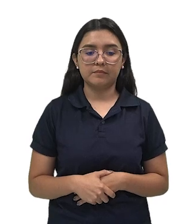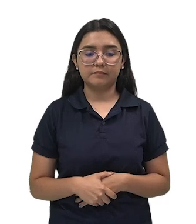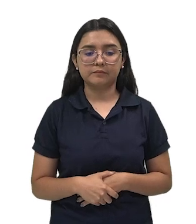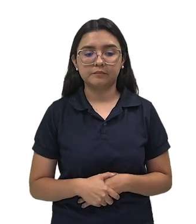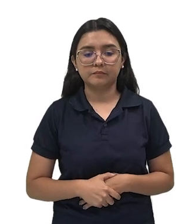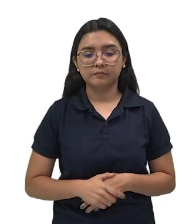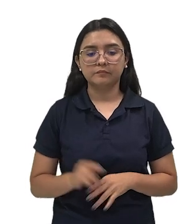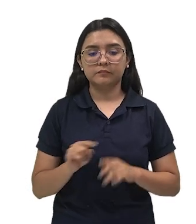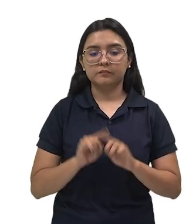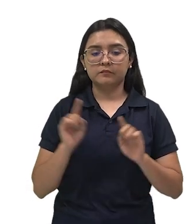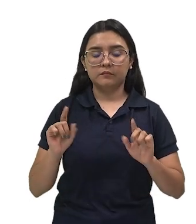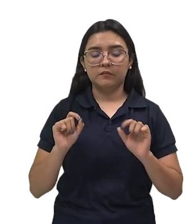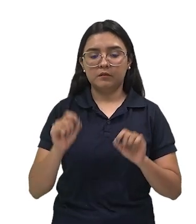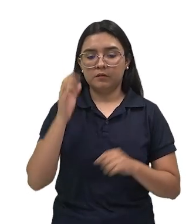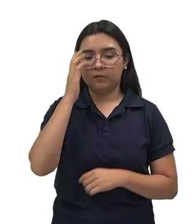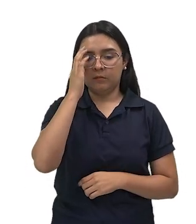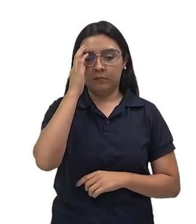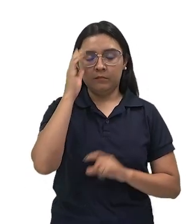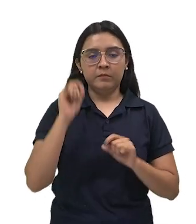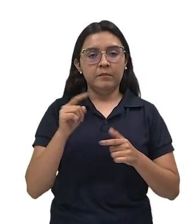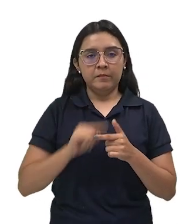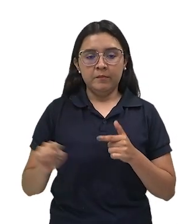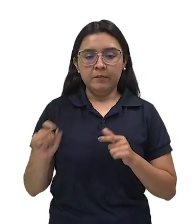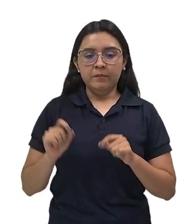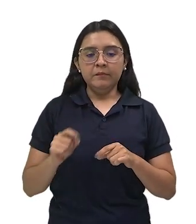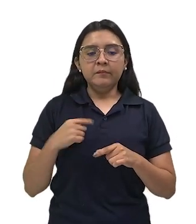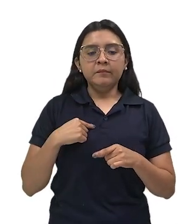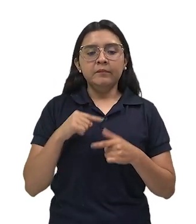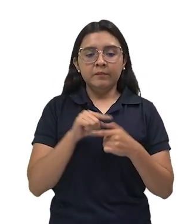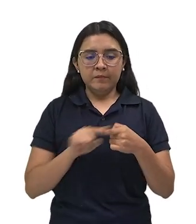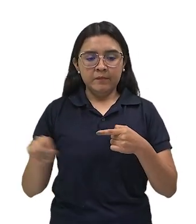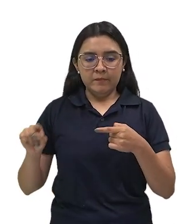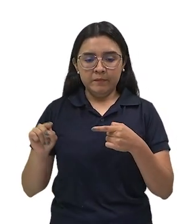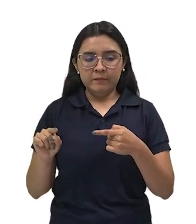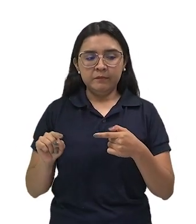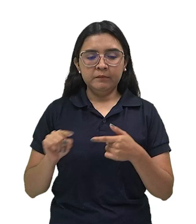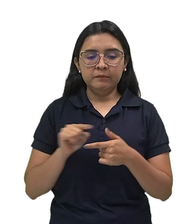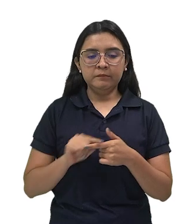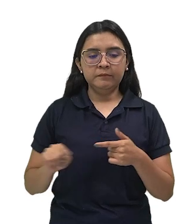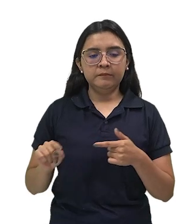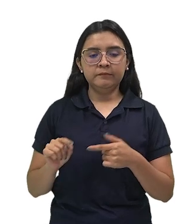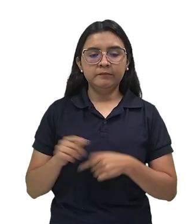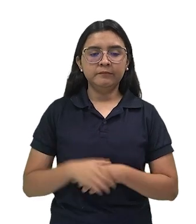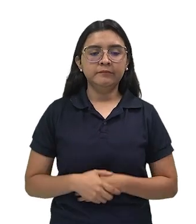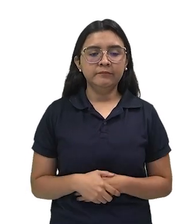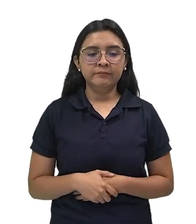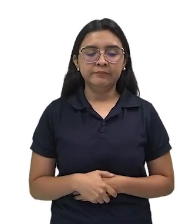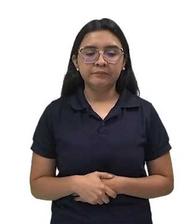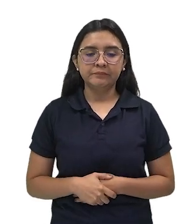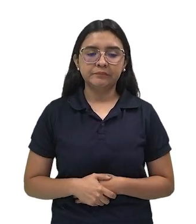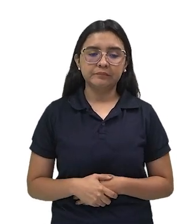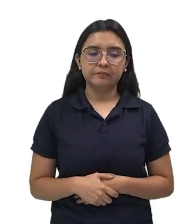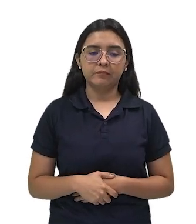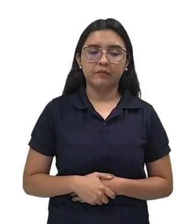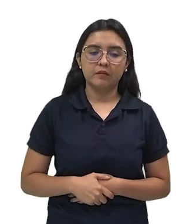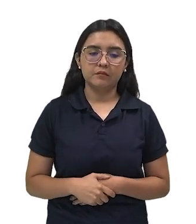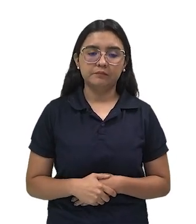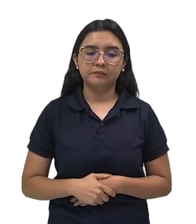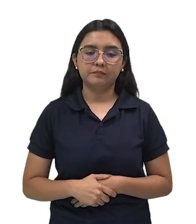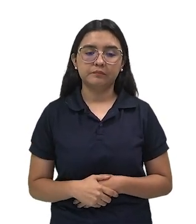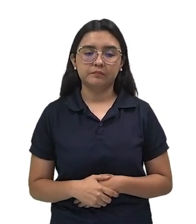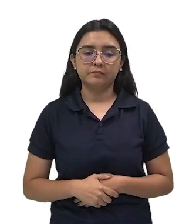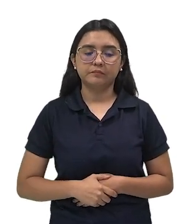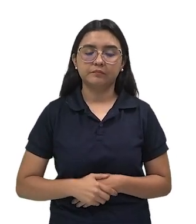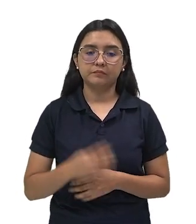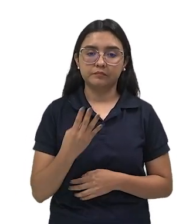fração, mas a gente sabe que quando não tem, tem um aqui embaixo, não é? Ó, isso aqui ficaria 40